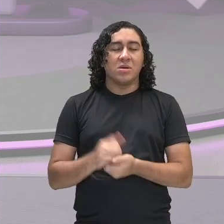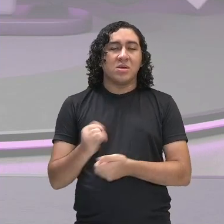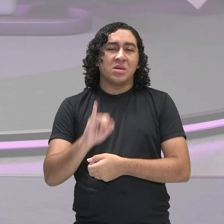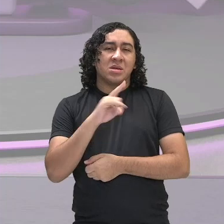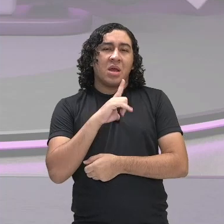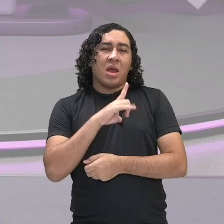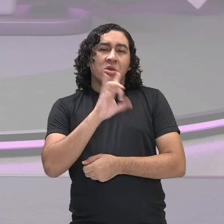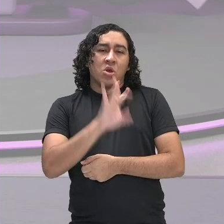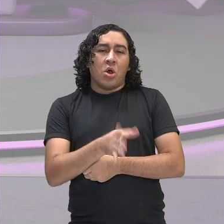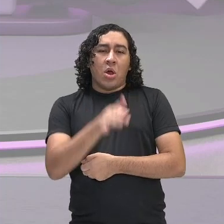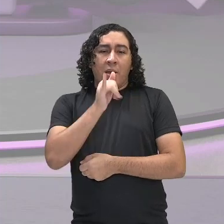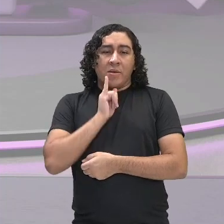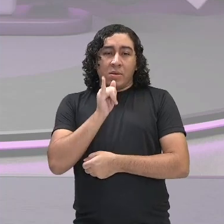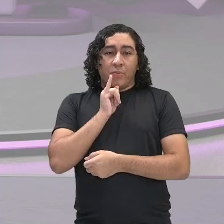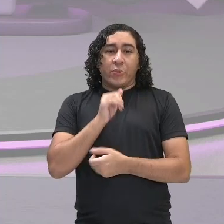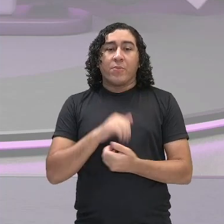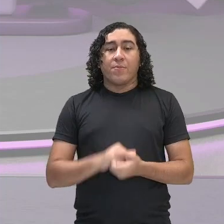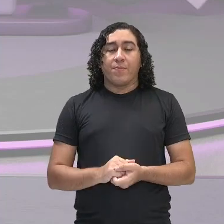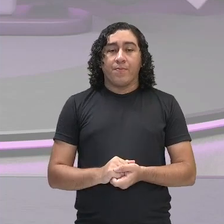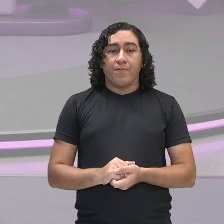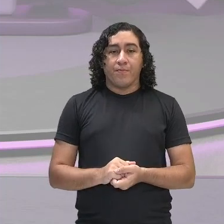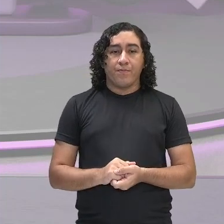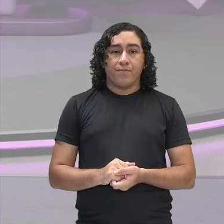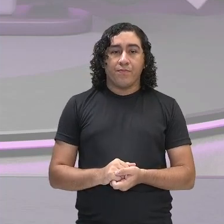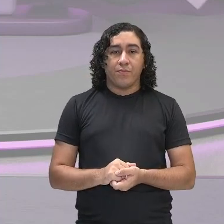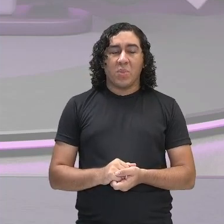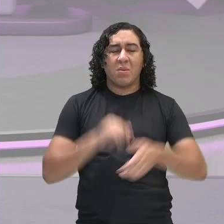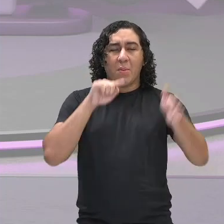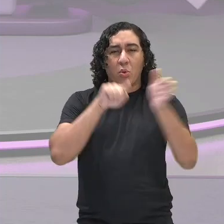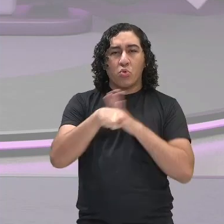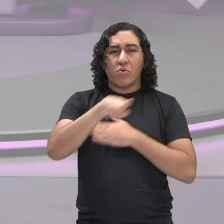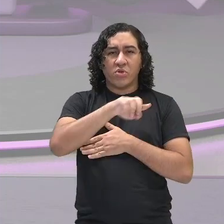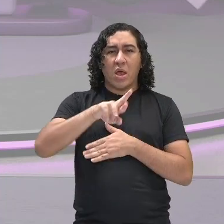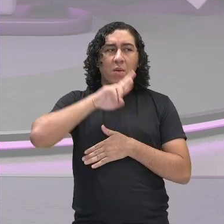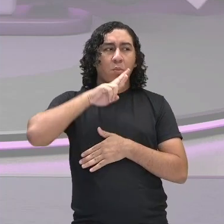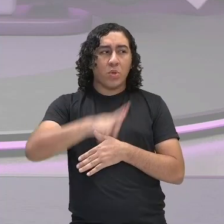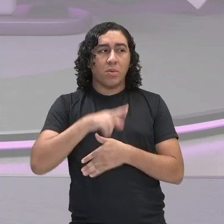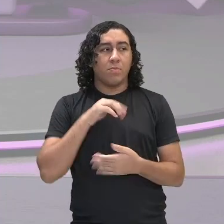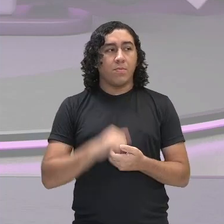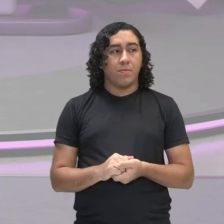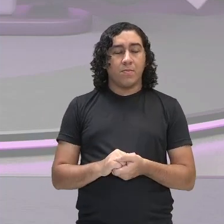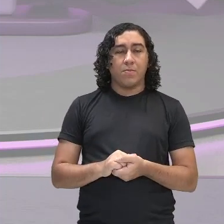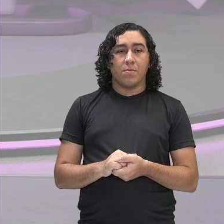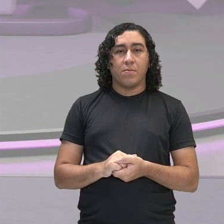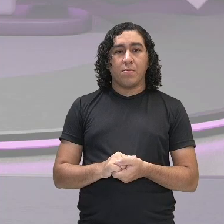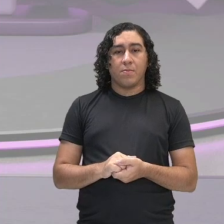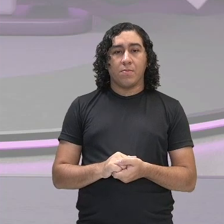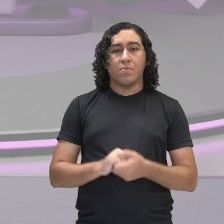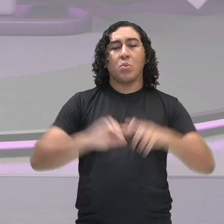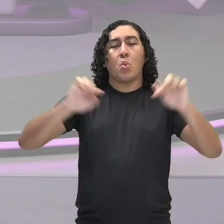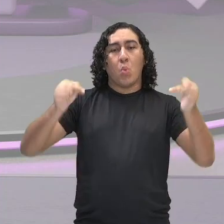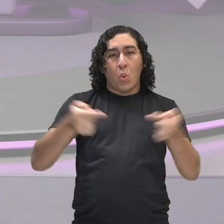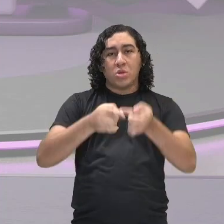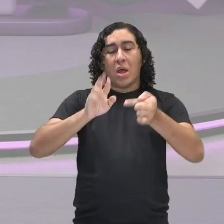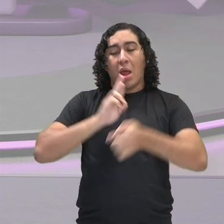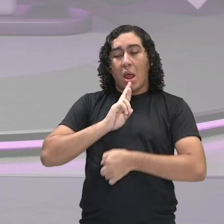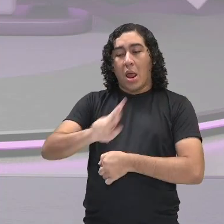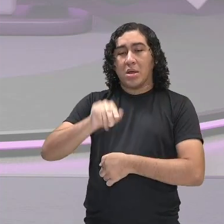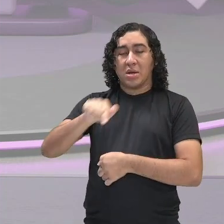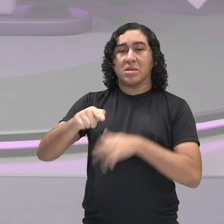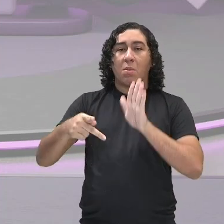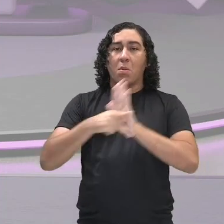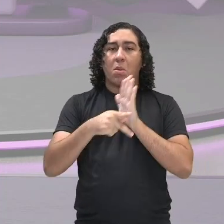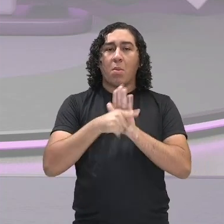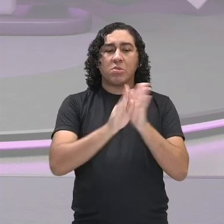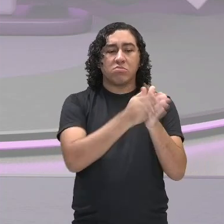um exemplo, uma questão para vocês fazerem. Determine a razão dessa sequência numérica que você está vendo aí.